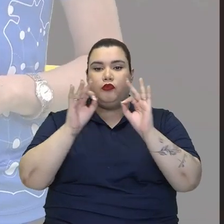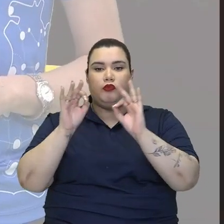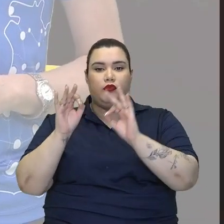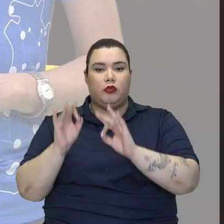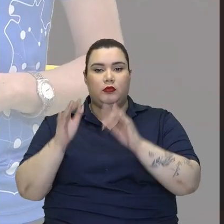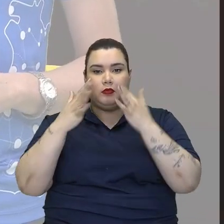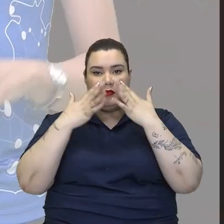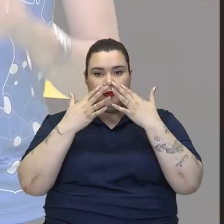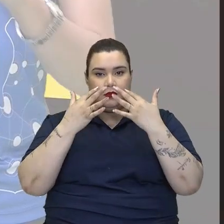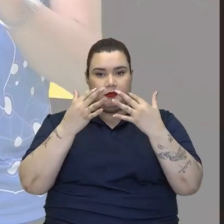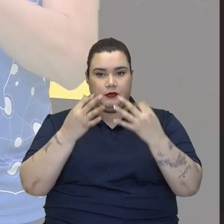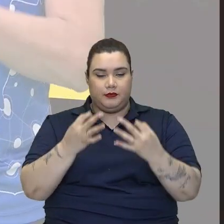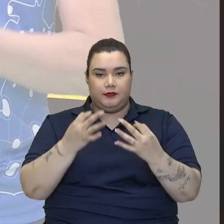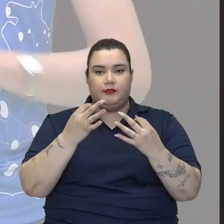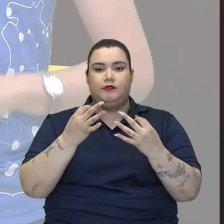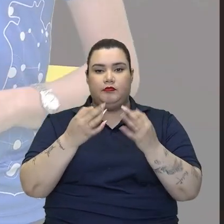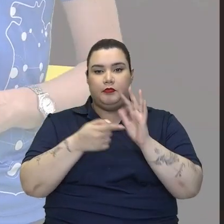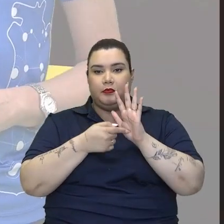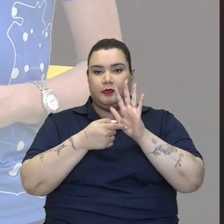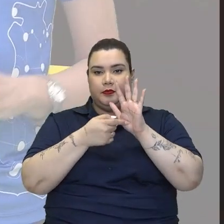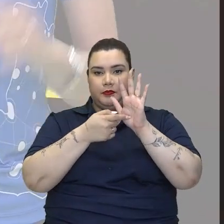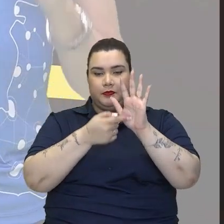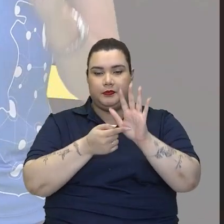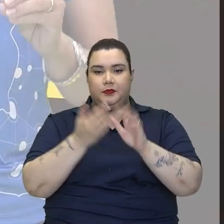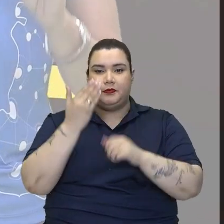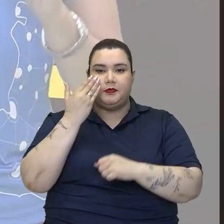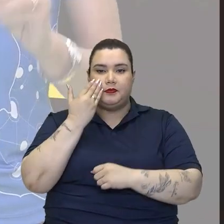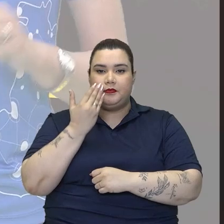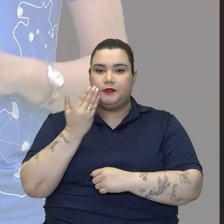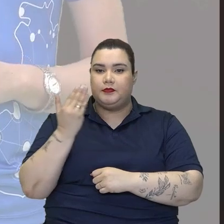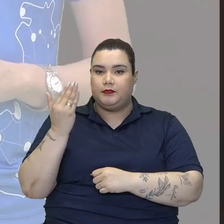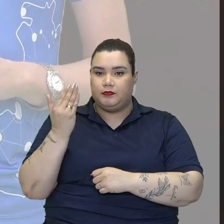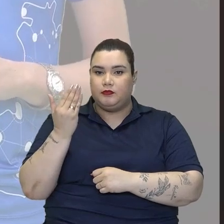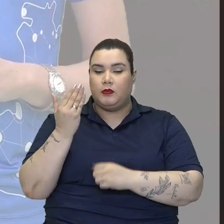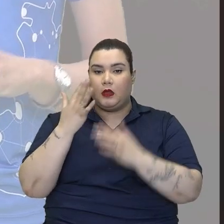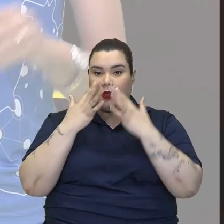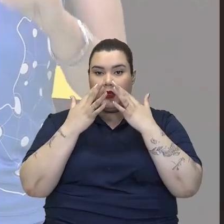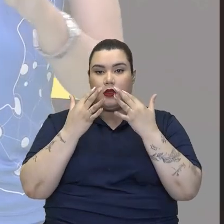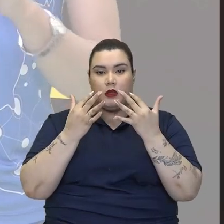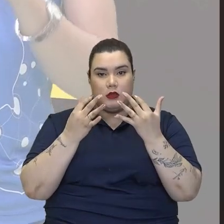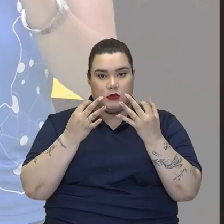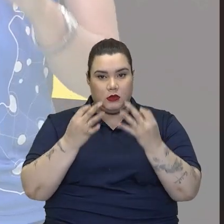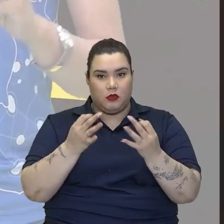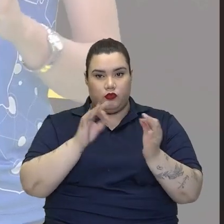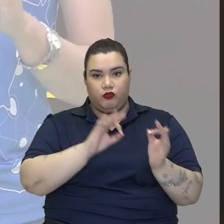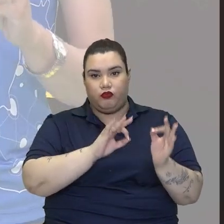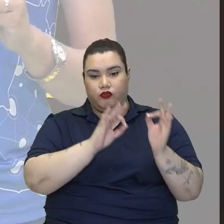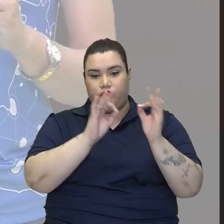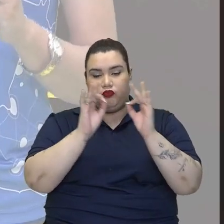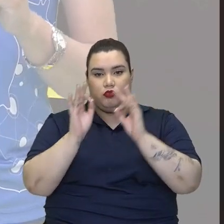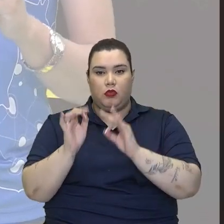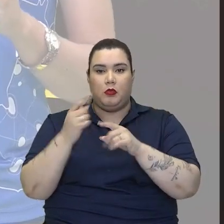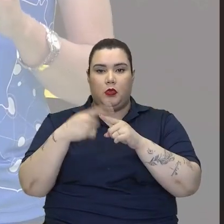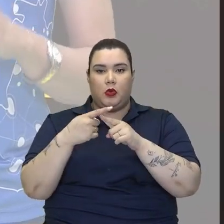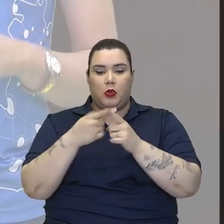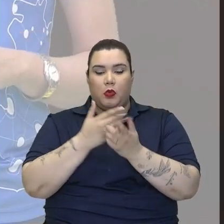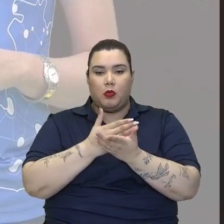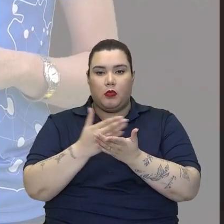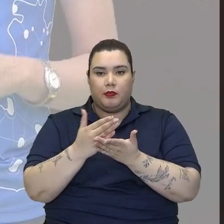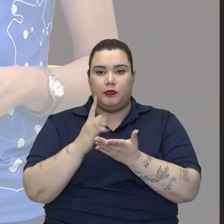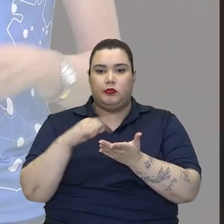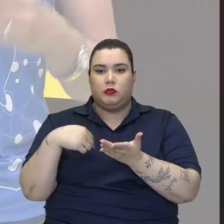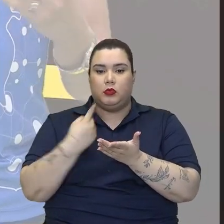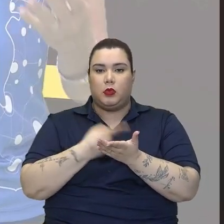só este VT que vem aí para vocês. Olhem com bastante atenção, porque é o começo aí para nós